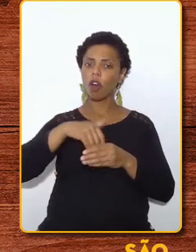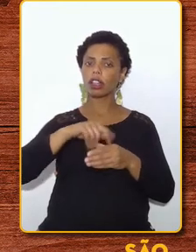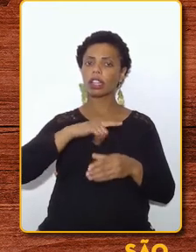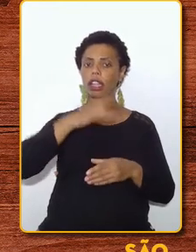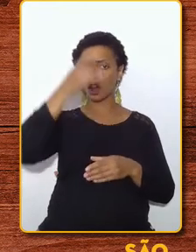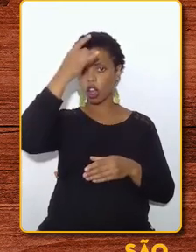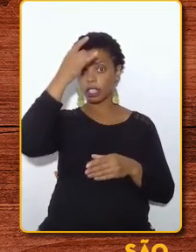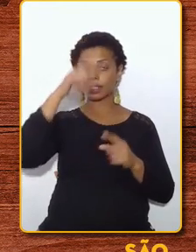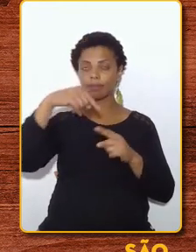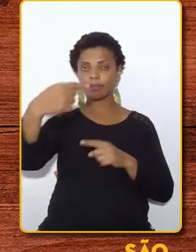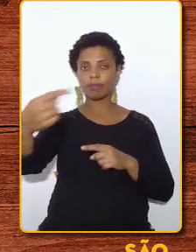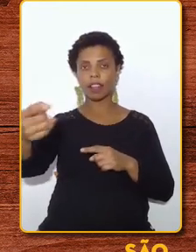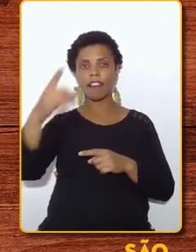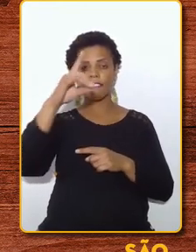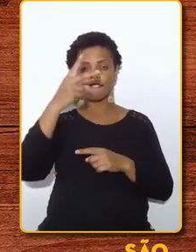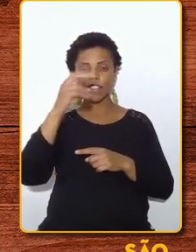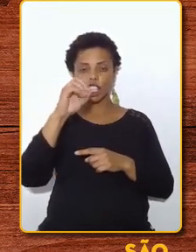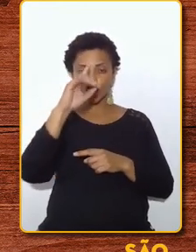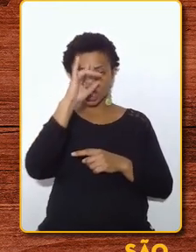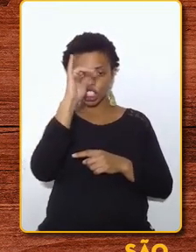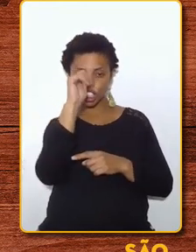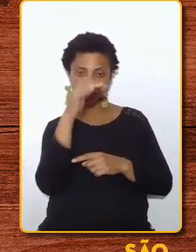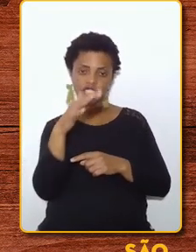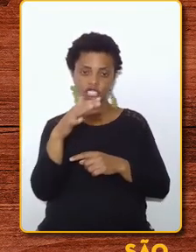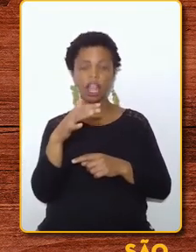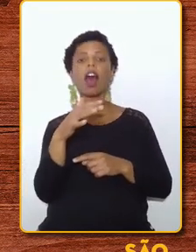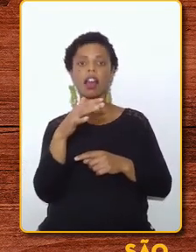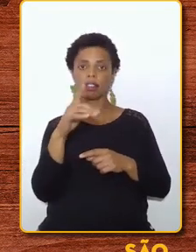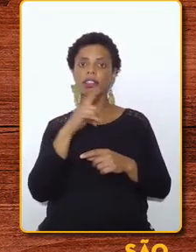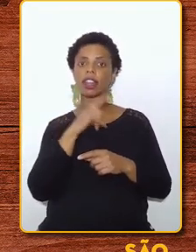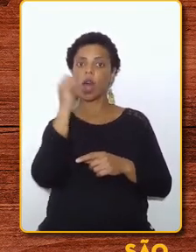20 e poucos dias, tenha um Brasil